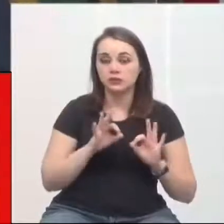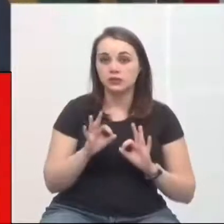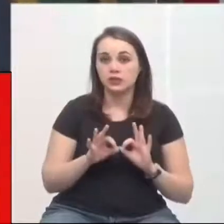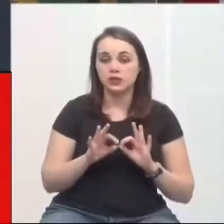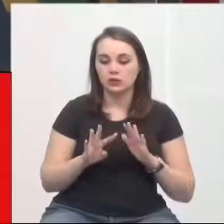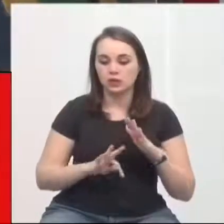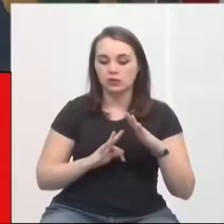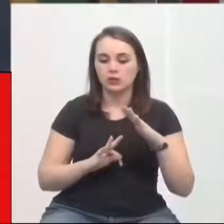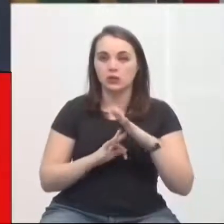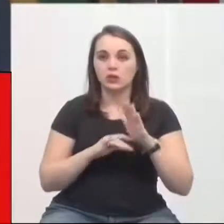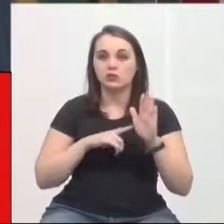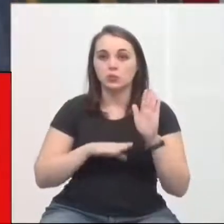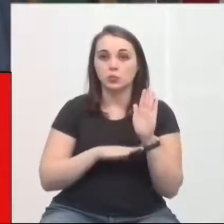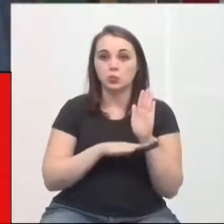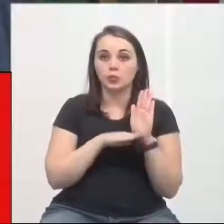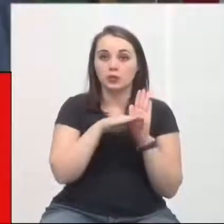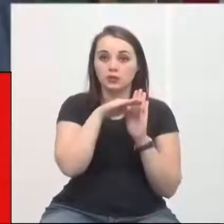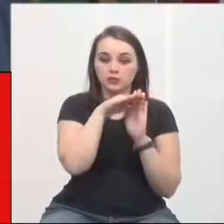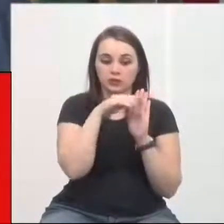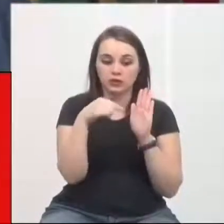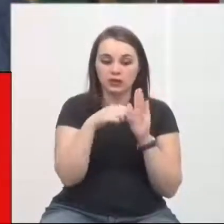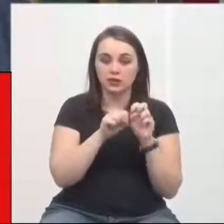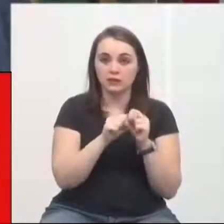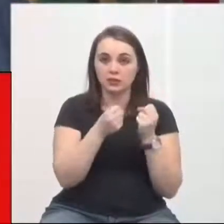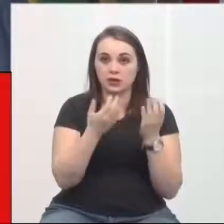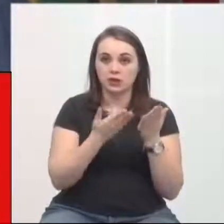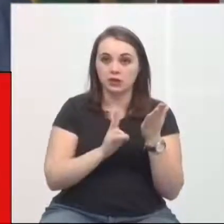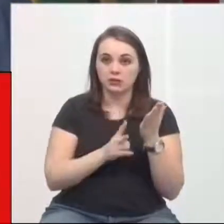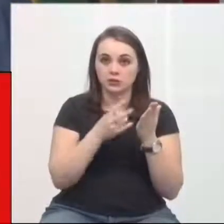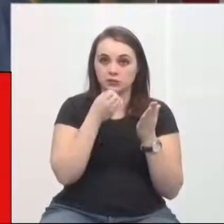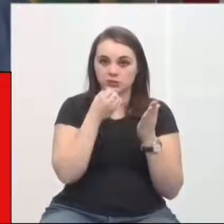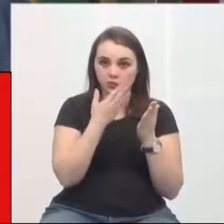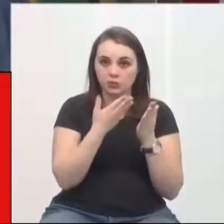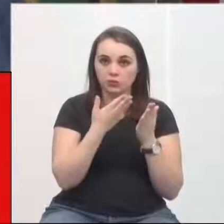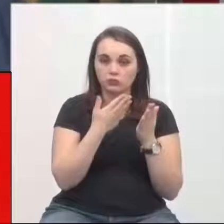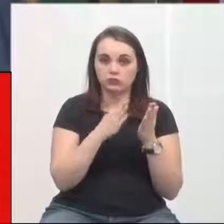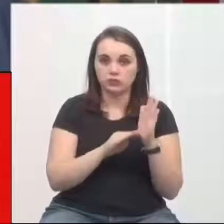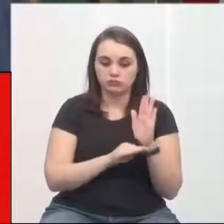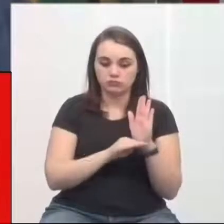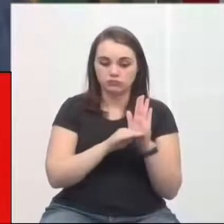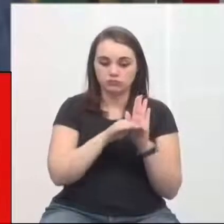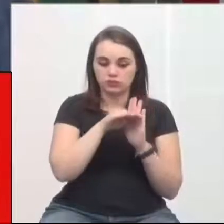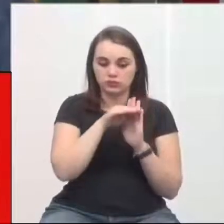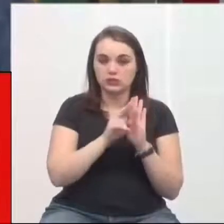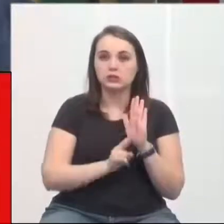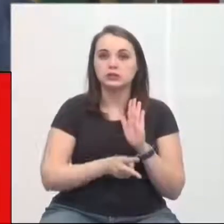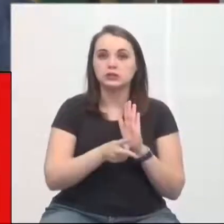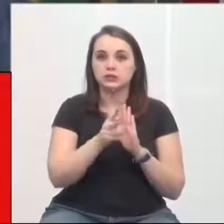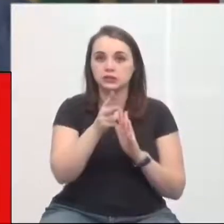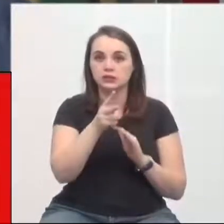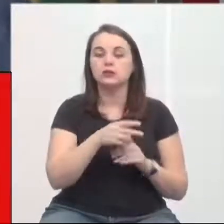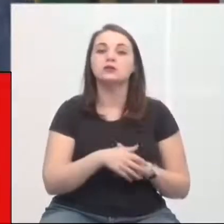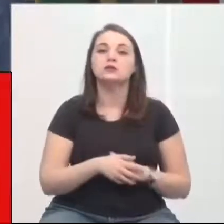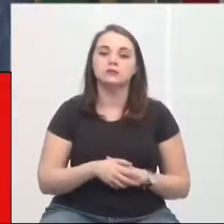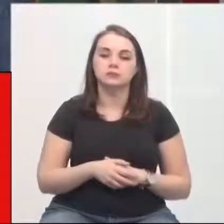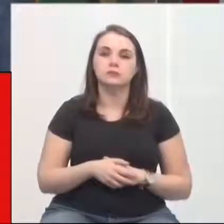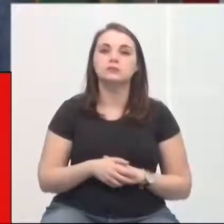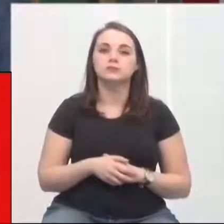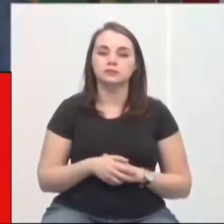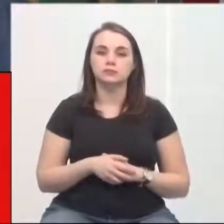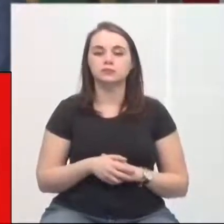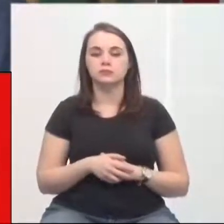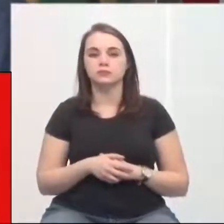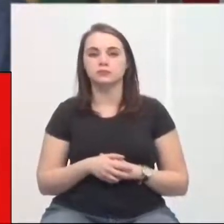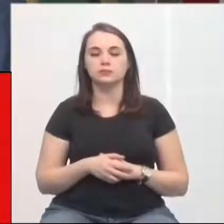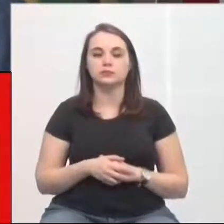único elevador vivia quebrado. Agora não, ele está sempre funcionando. Não teve uma vez, vereador, lembro que cheguei ali no Bistec e